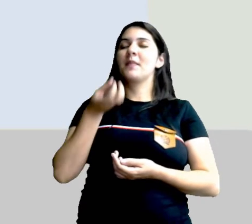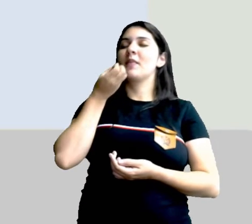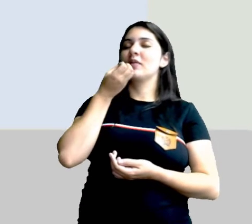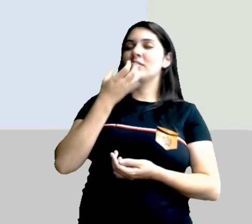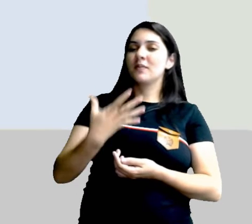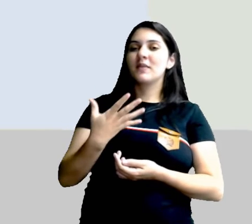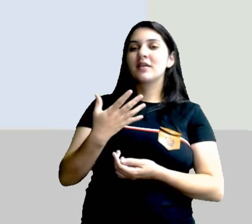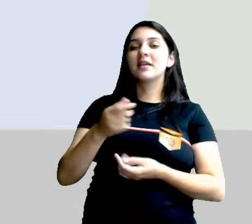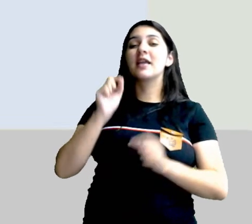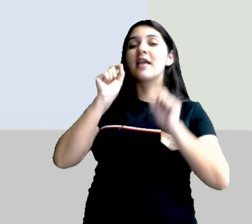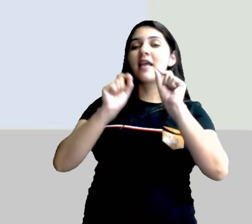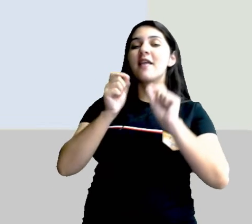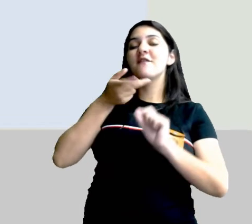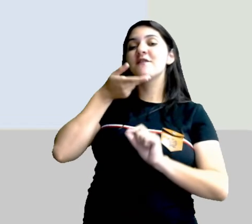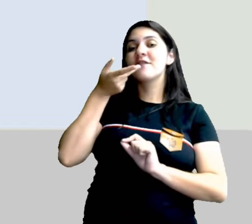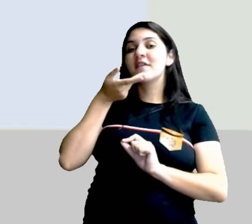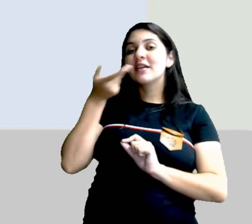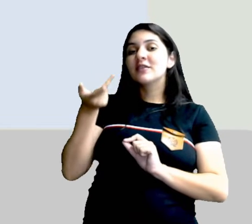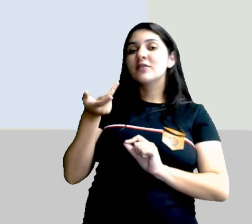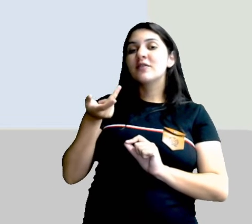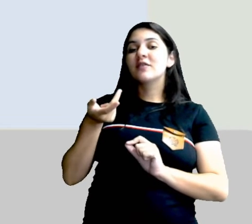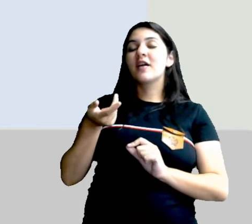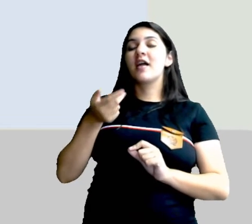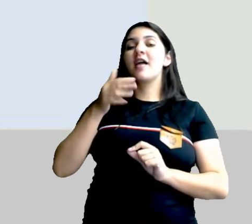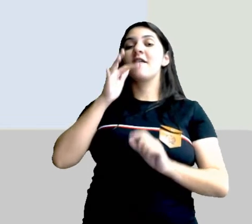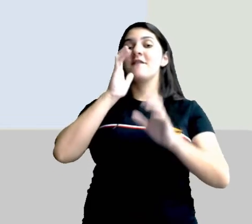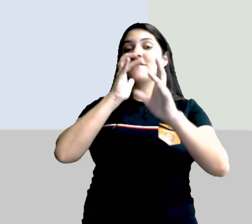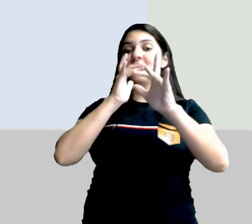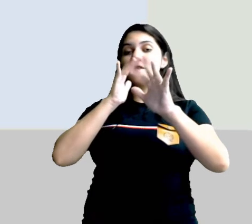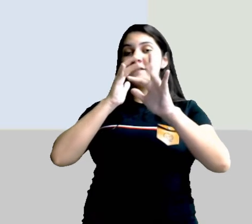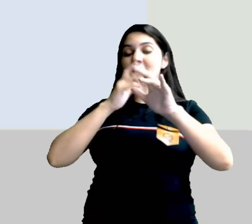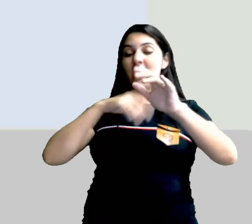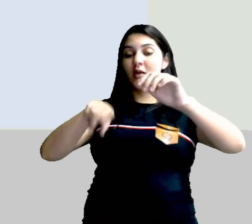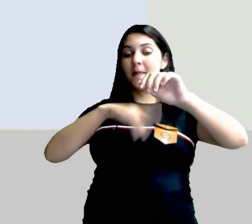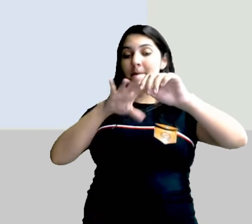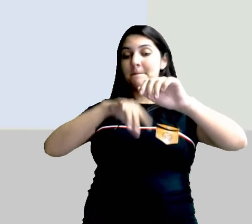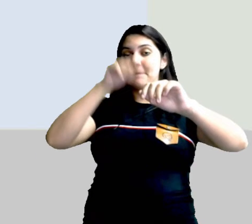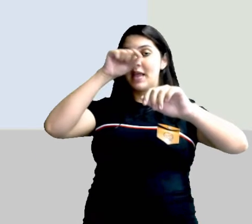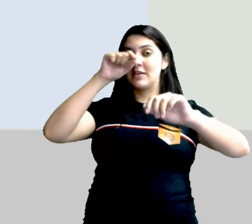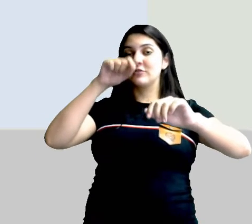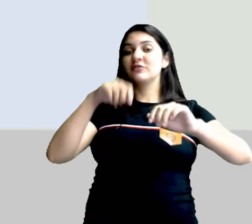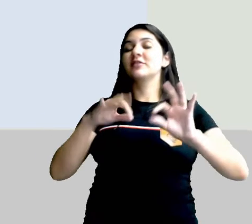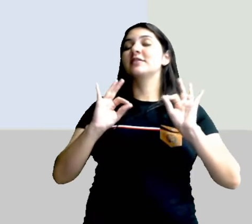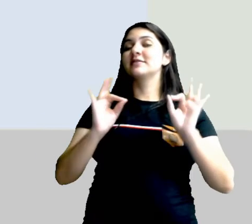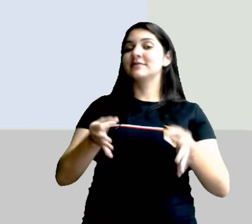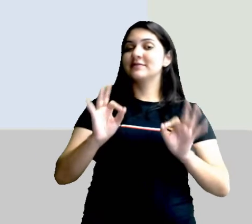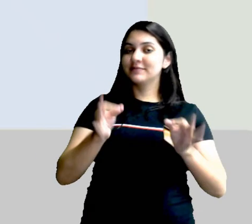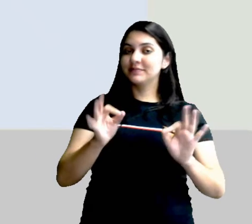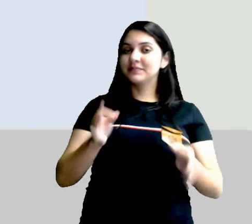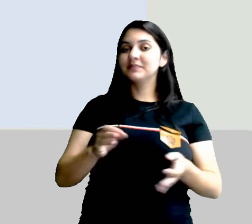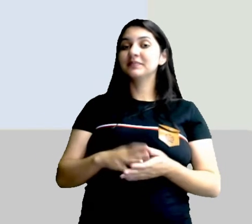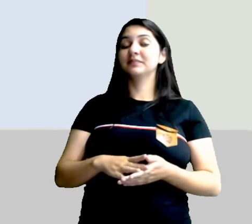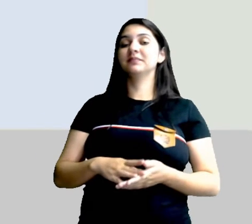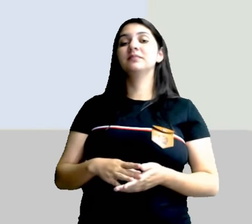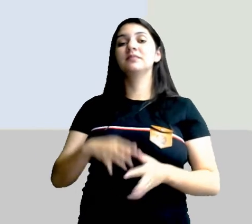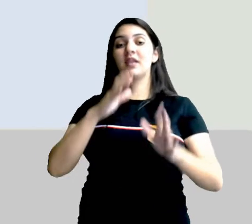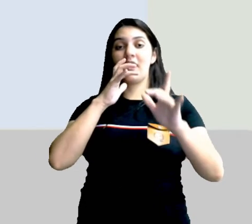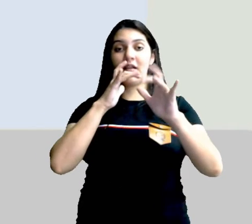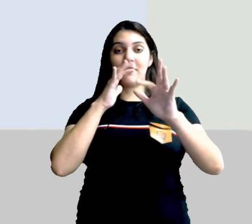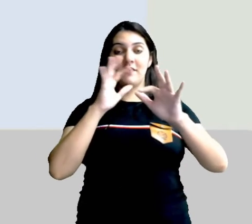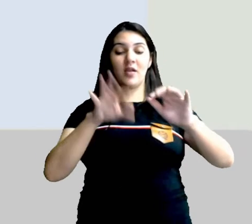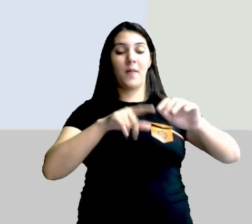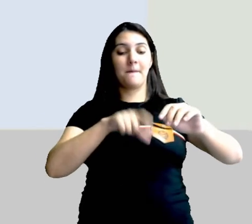Muito bem. Quem falou que é a flauta mágica, acertou. É a flauta